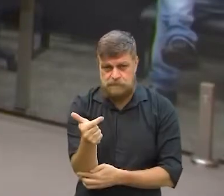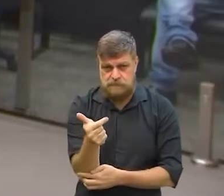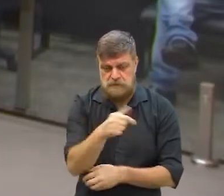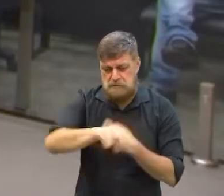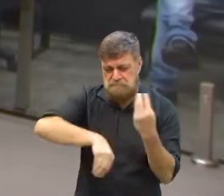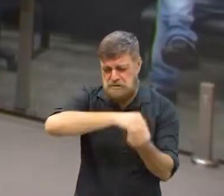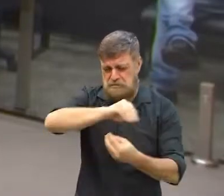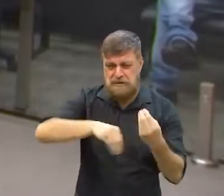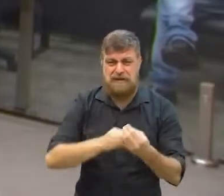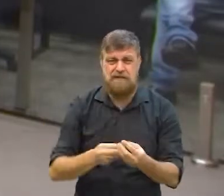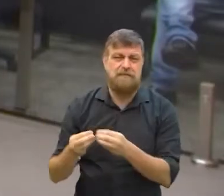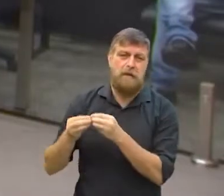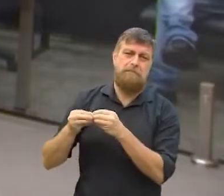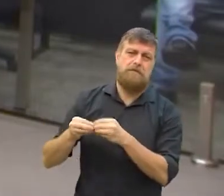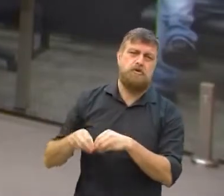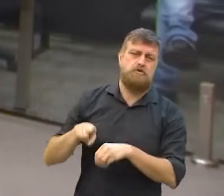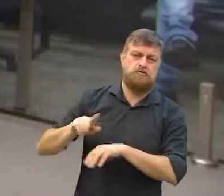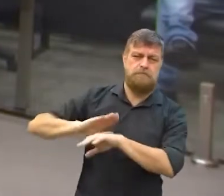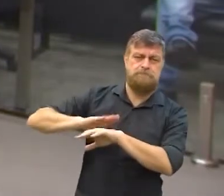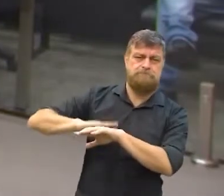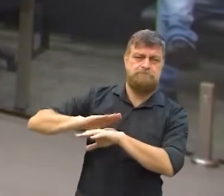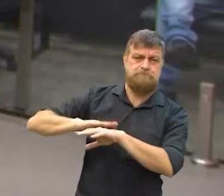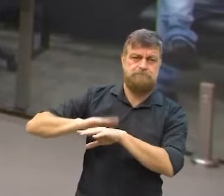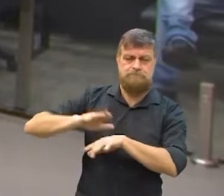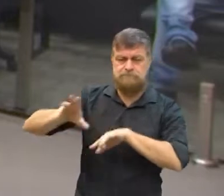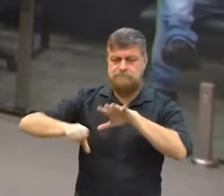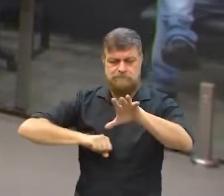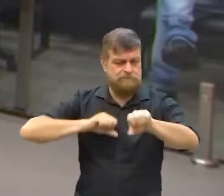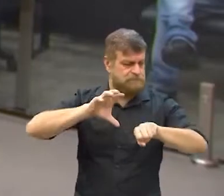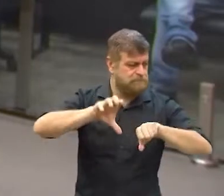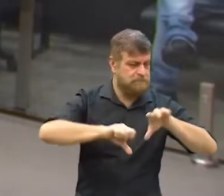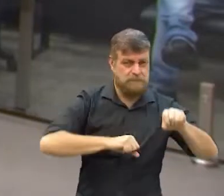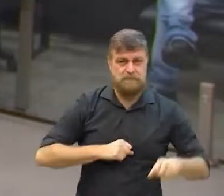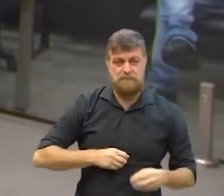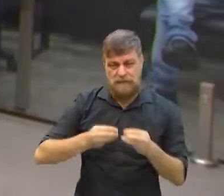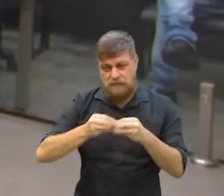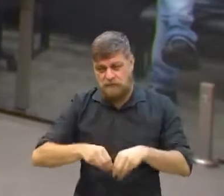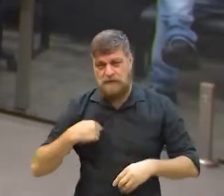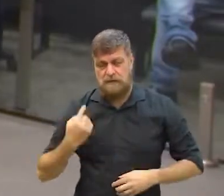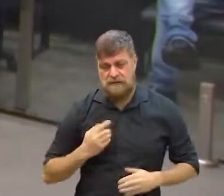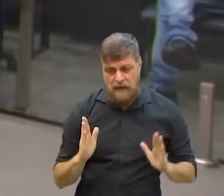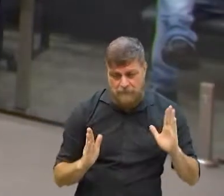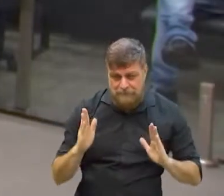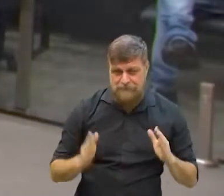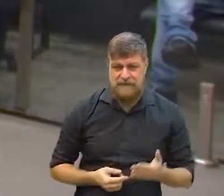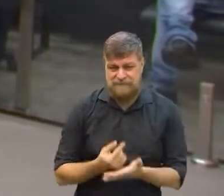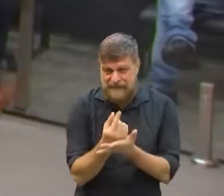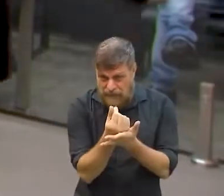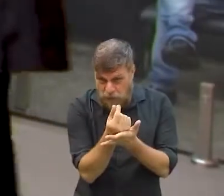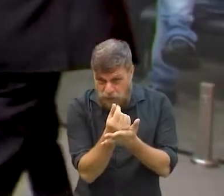né, dos resíduos. E isso prejudicou muito o trabalho desse segmento. E também prejudica porque a gente está num período, né, de